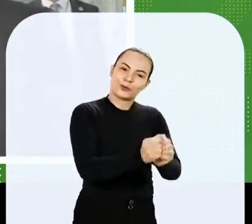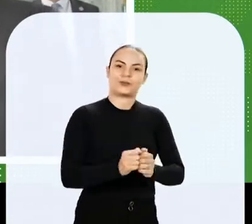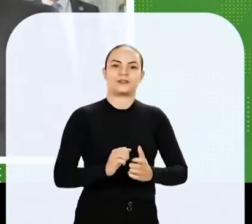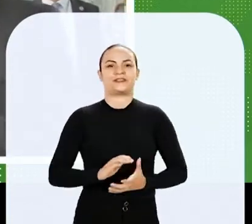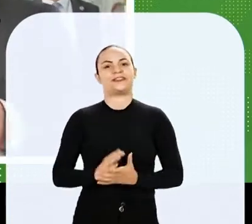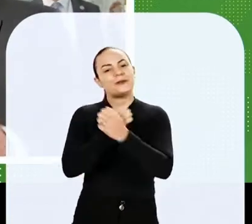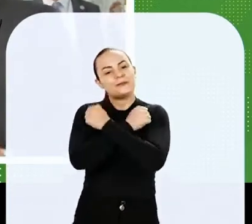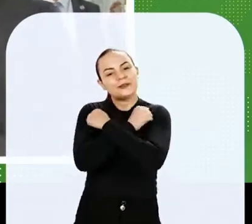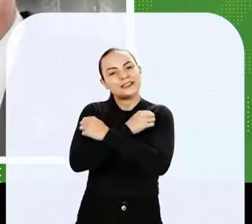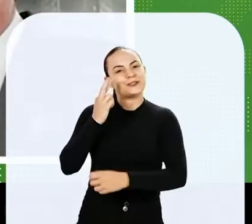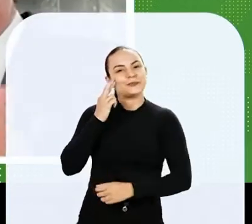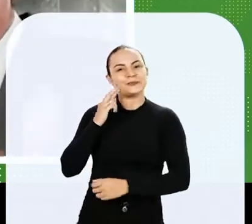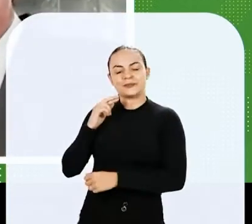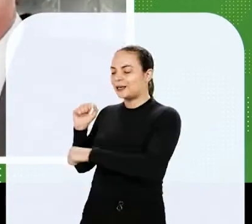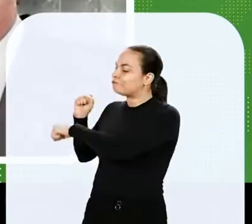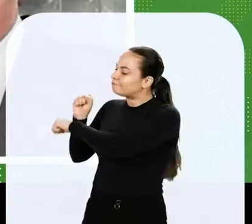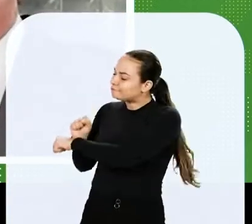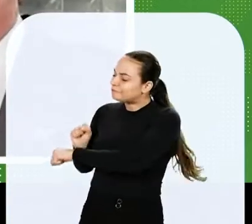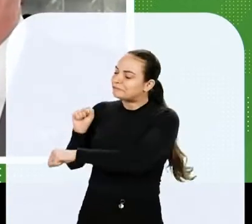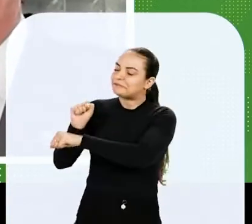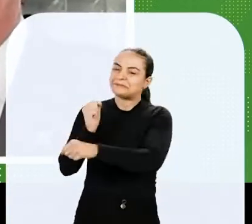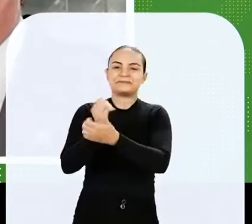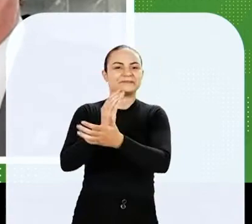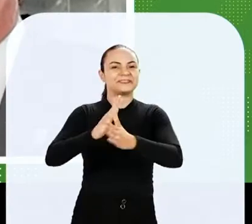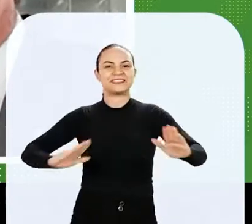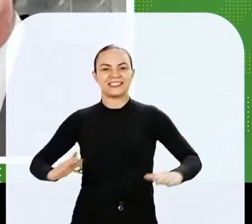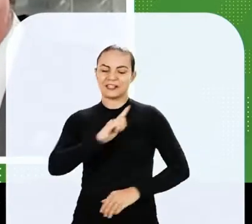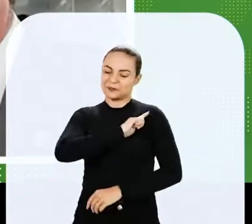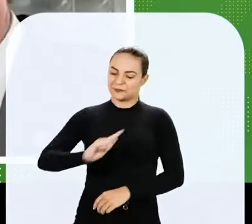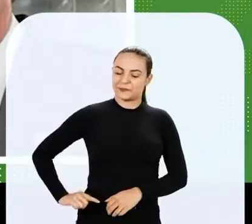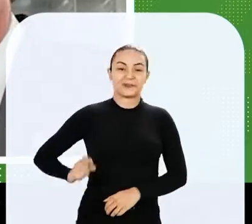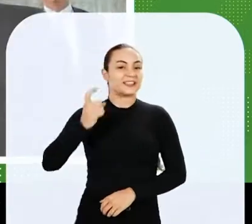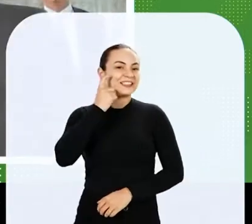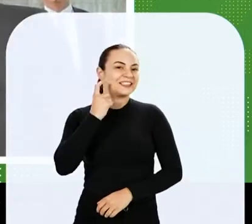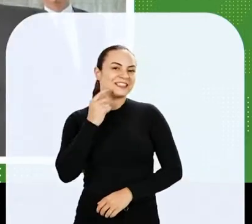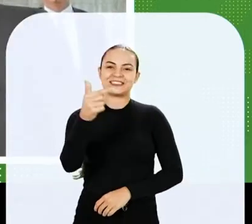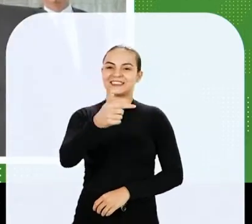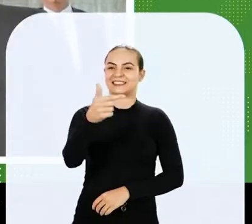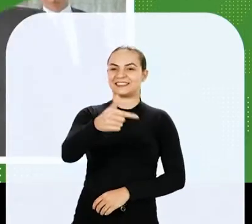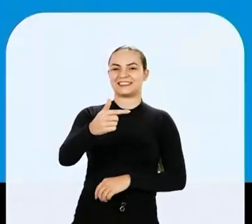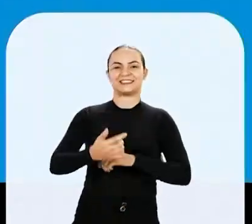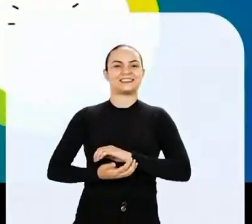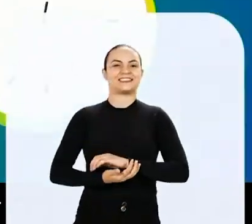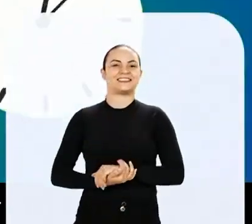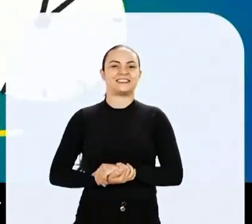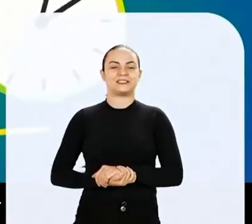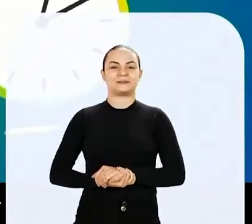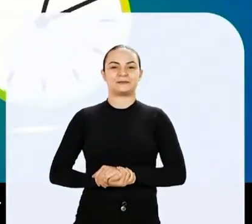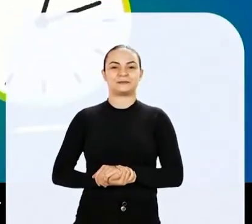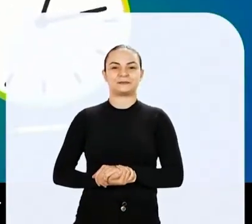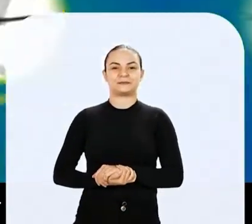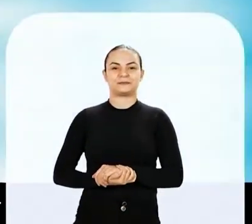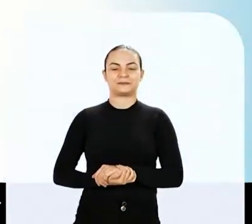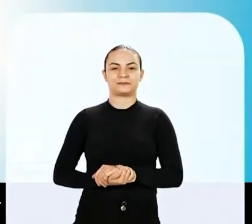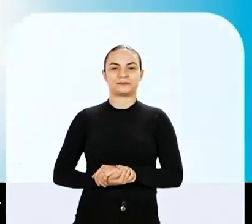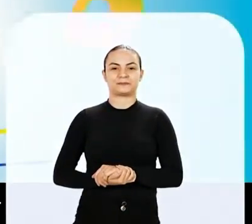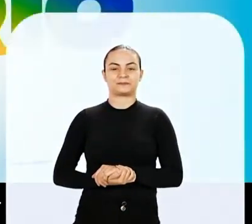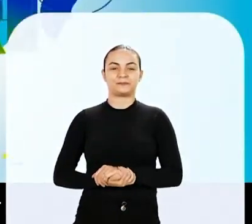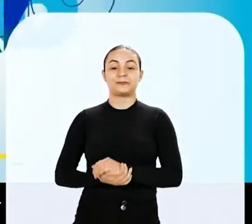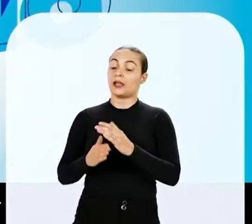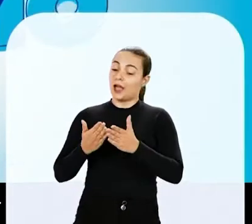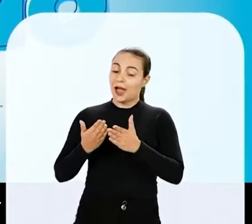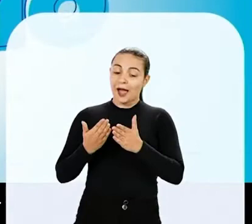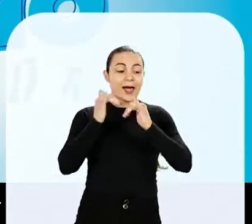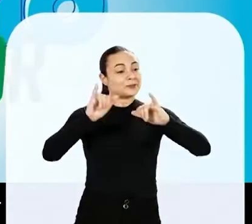Rondônia, esse povo maravilhoso, vou dar um grande abraço para vocês e dizer que estamos juntos. Um abraço, Rondônia. A espera acabou,